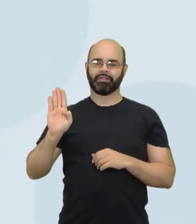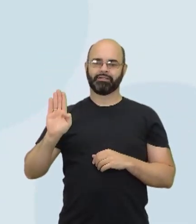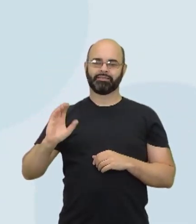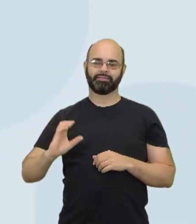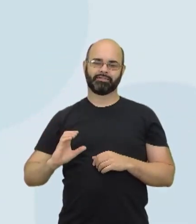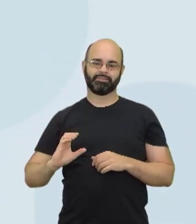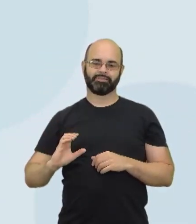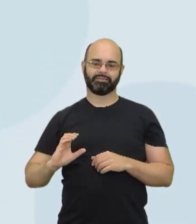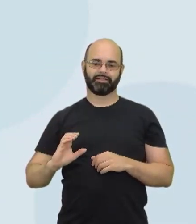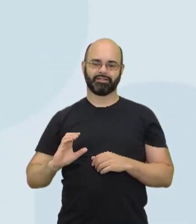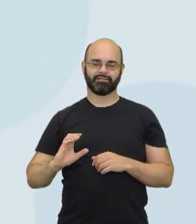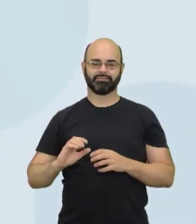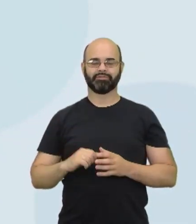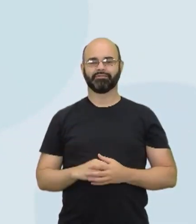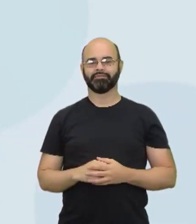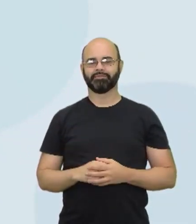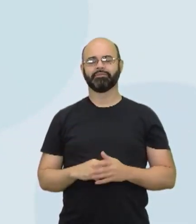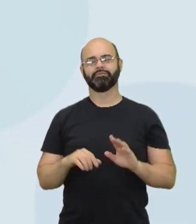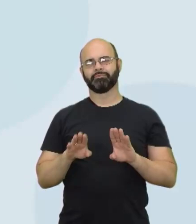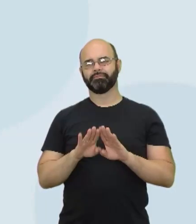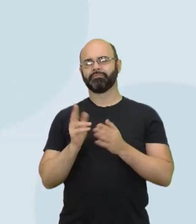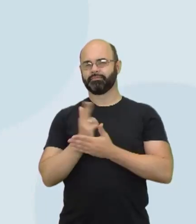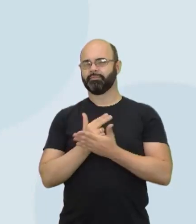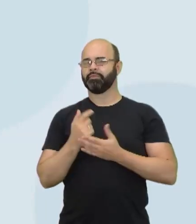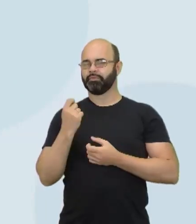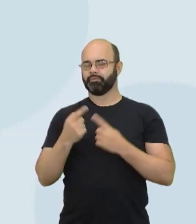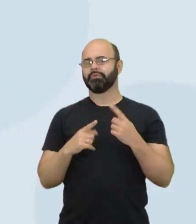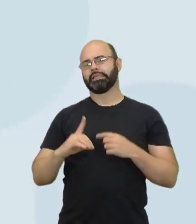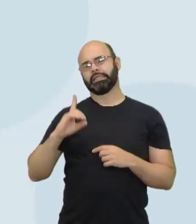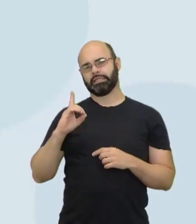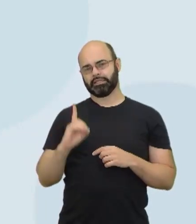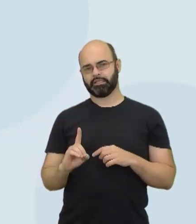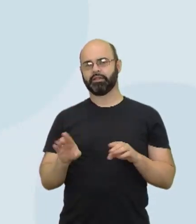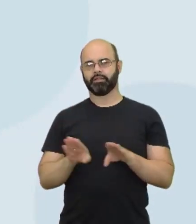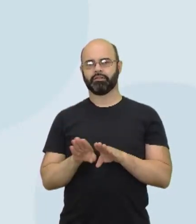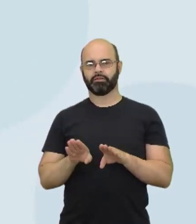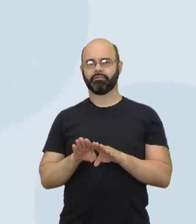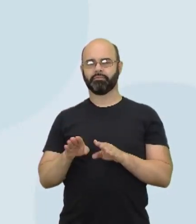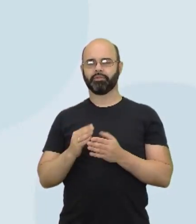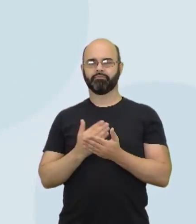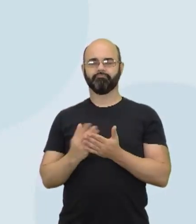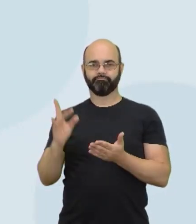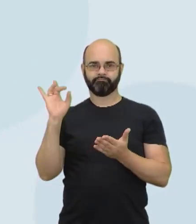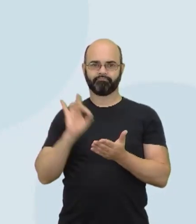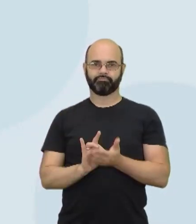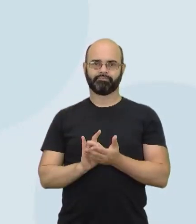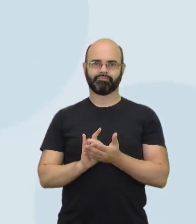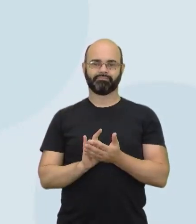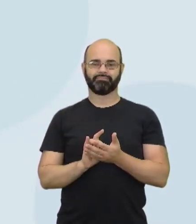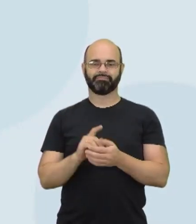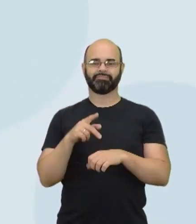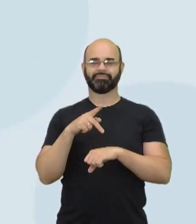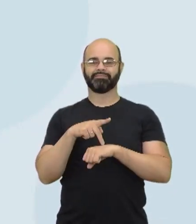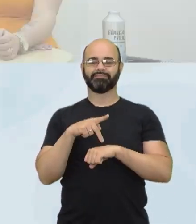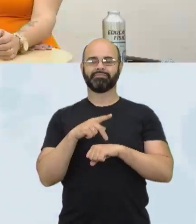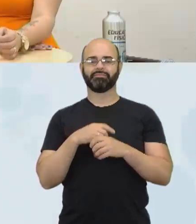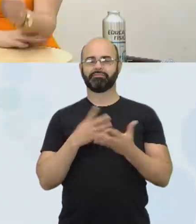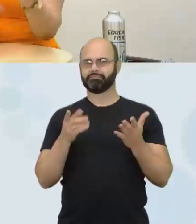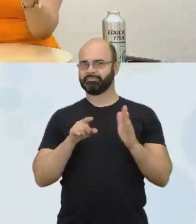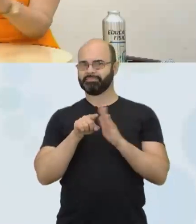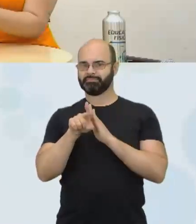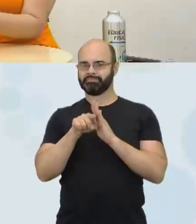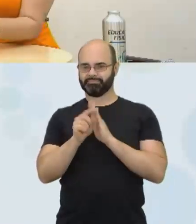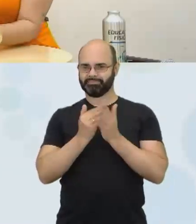C, né? E alguns desenhos aí colocam o D como uma matriz original, tá certo? Vamos para uma enquete agora,